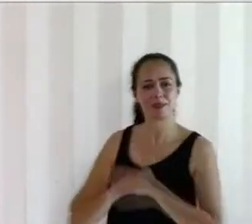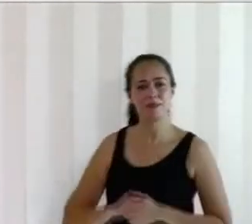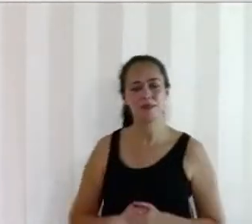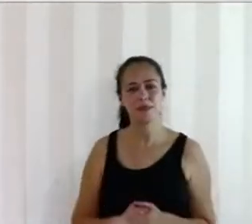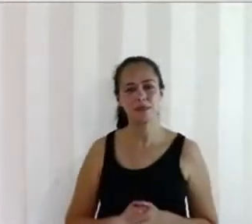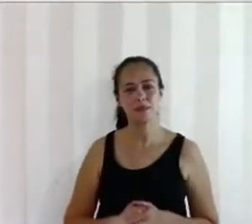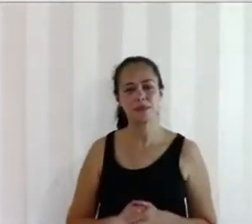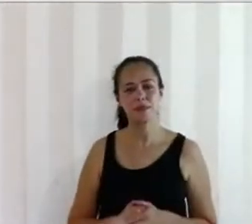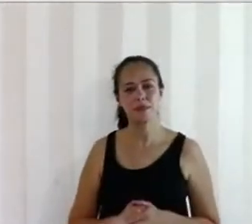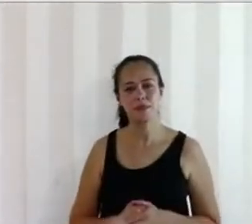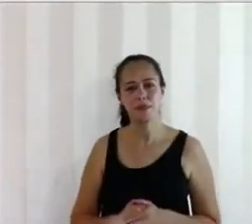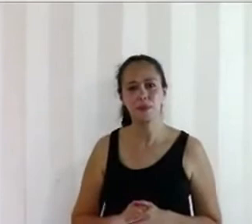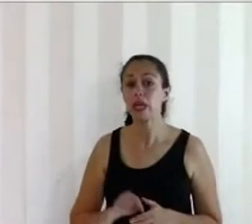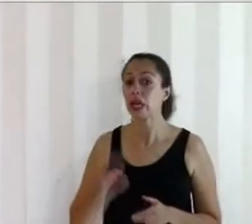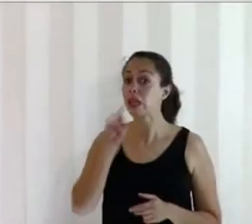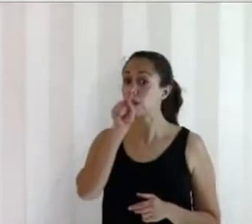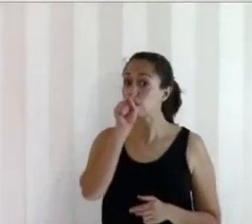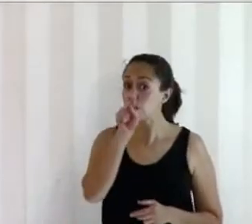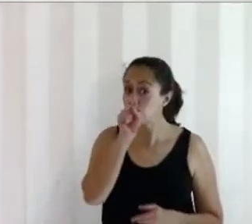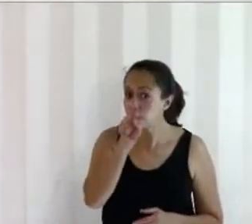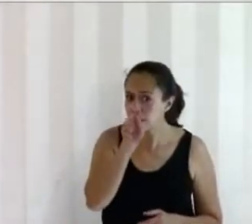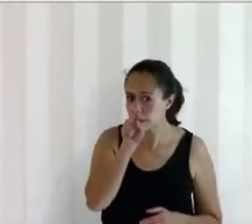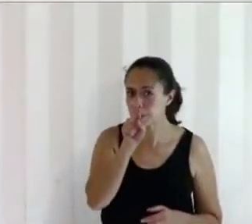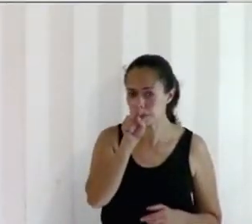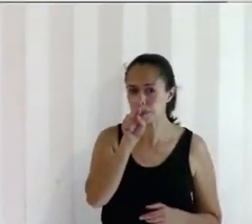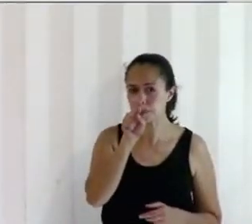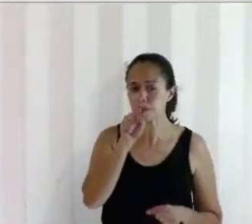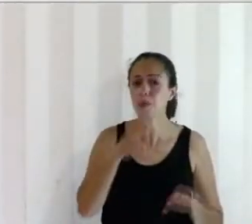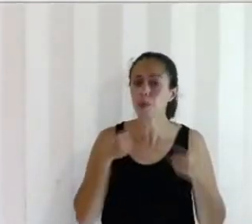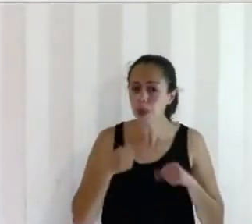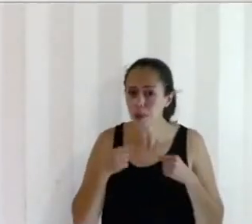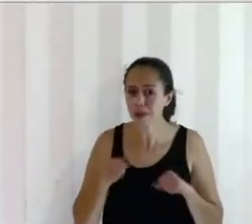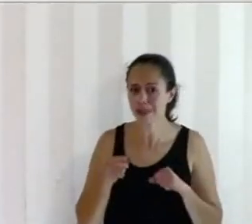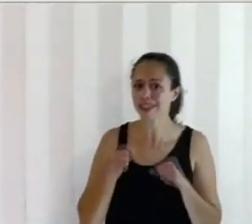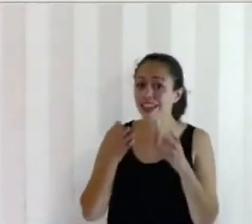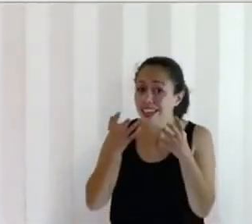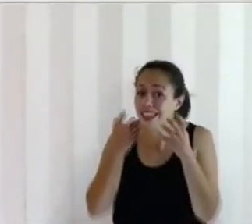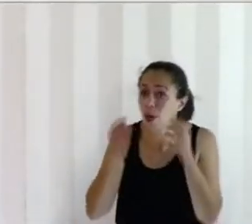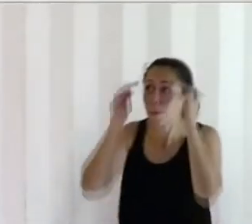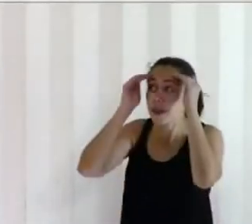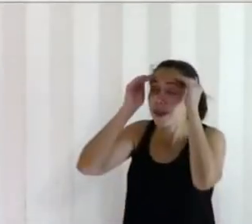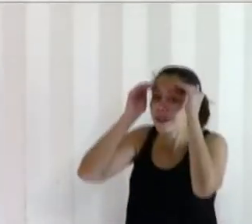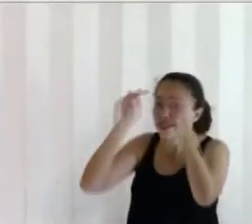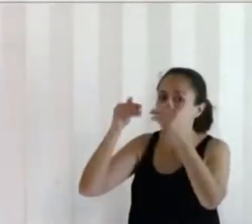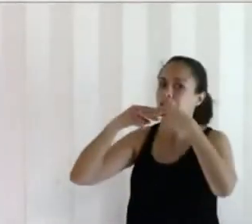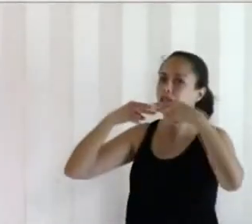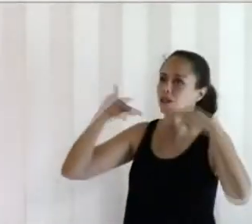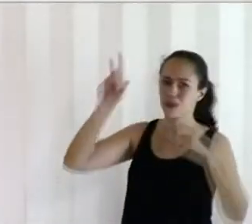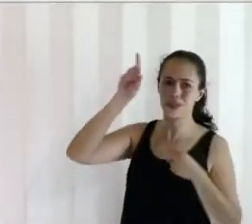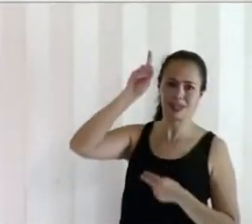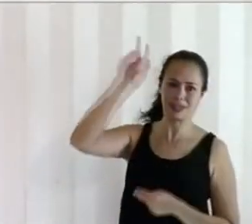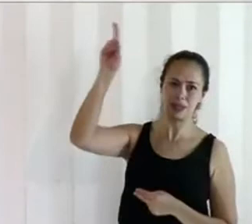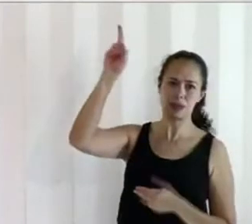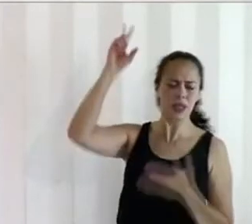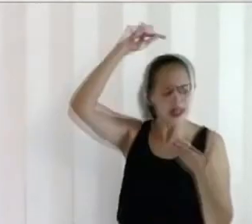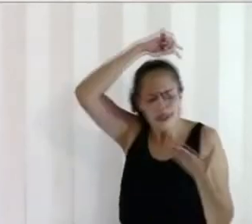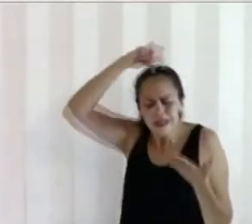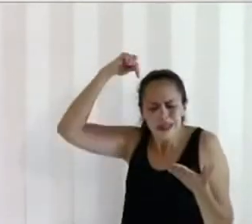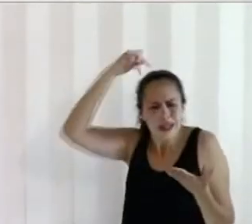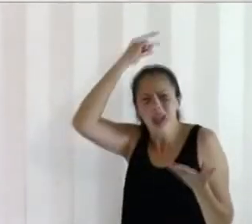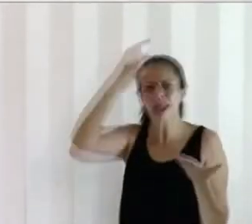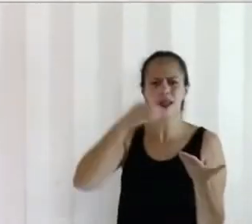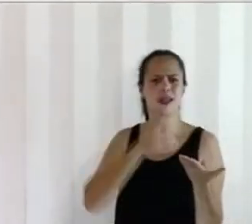viu? Não abandona buscar as coisas santas. Dia após dia, nós somos ensinados a